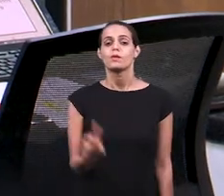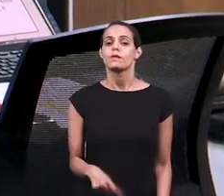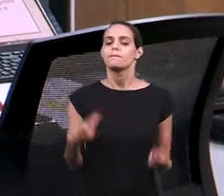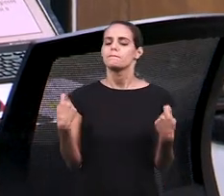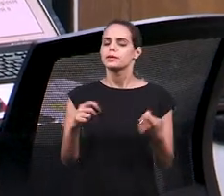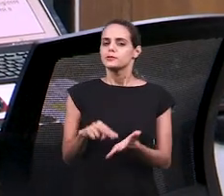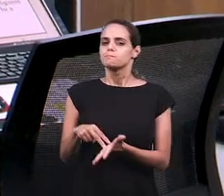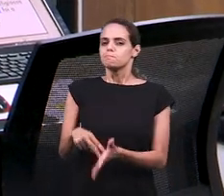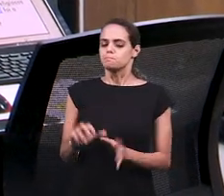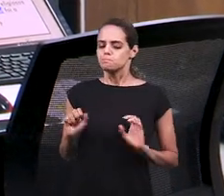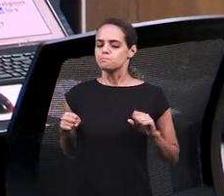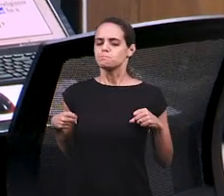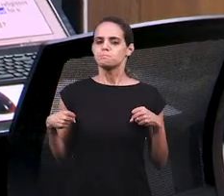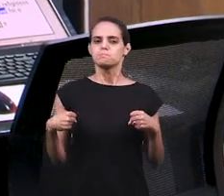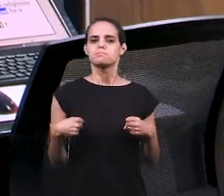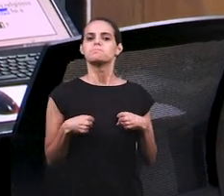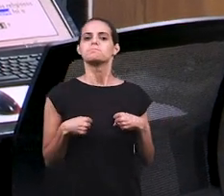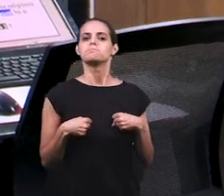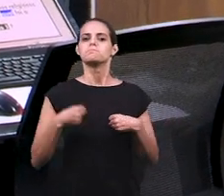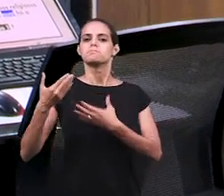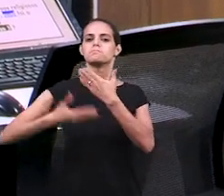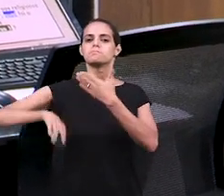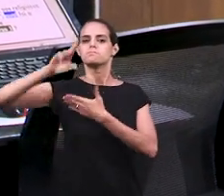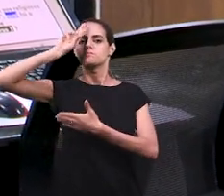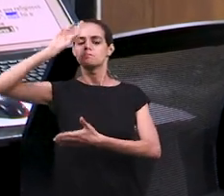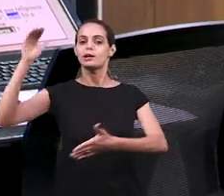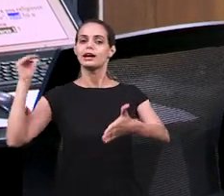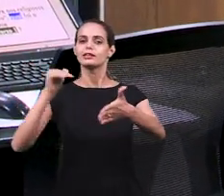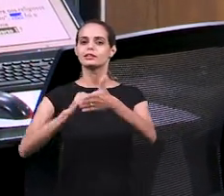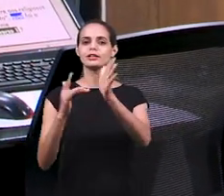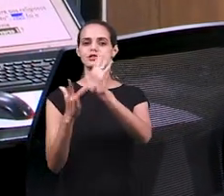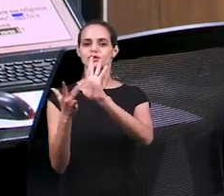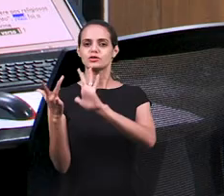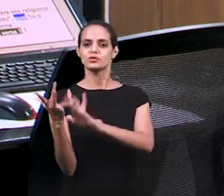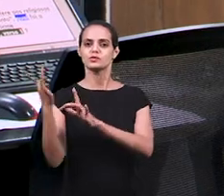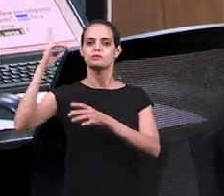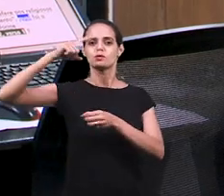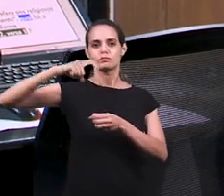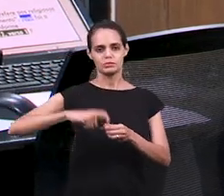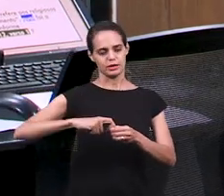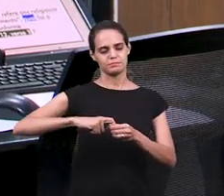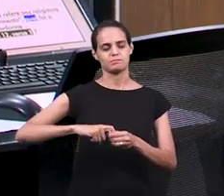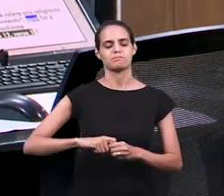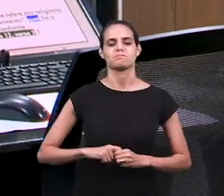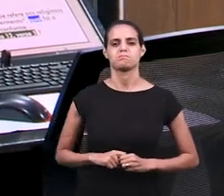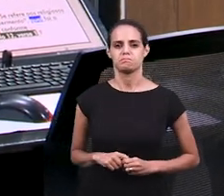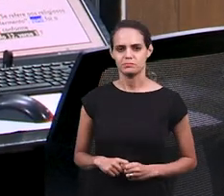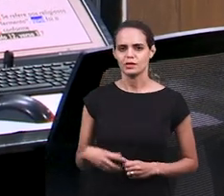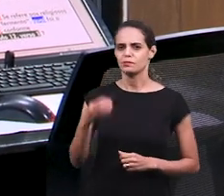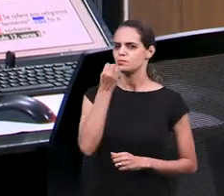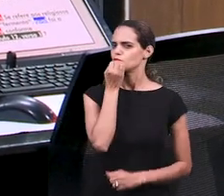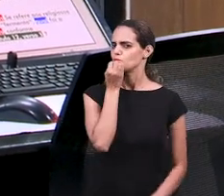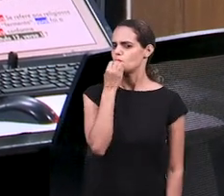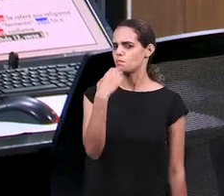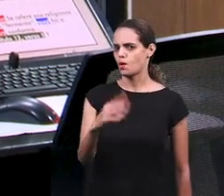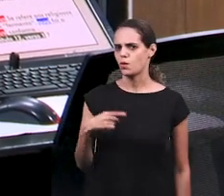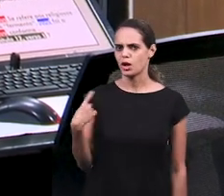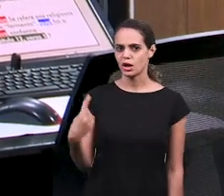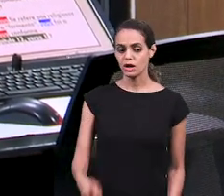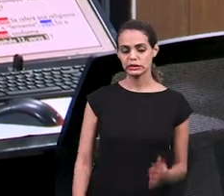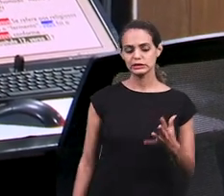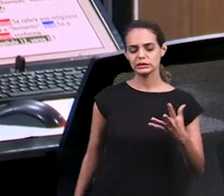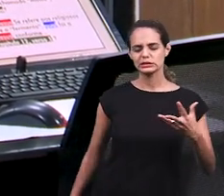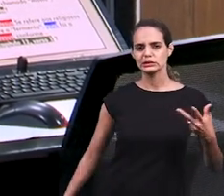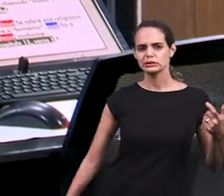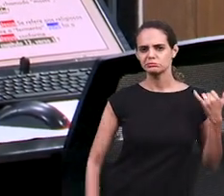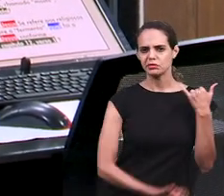realmente devemos ficar firmes até a volta do Senhor Jesus. Essa é a conclusão final, para não